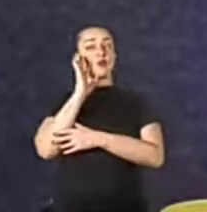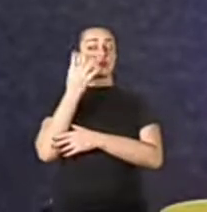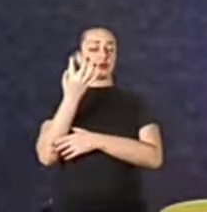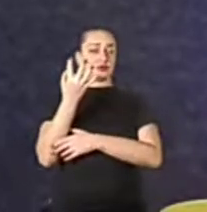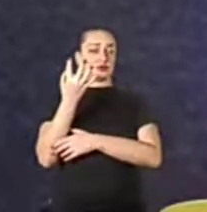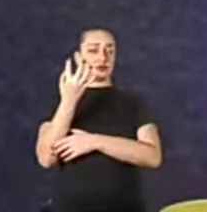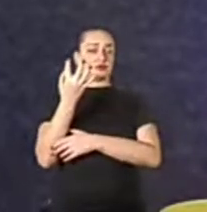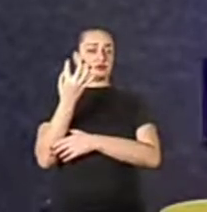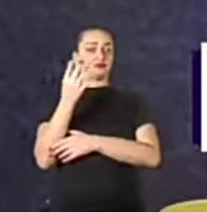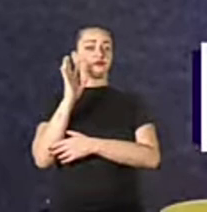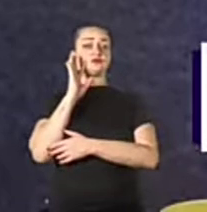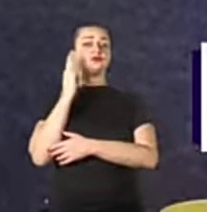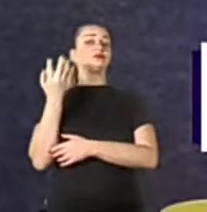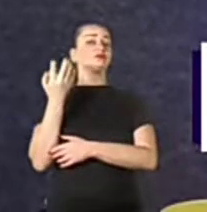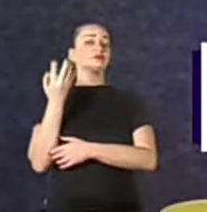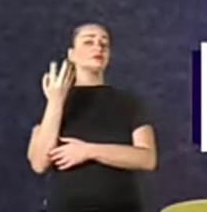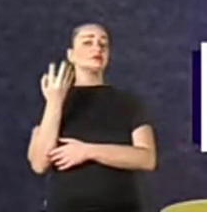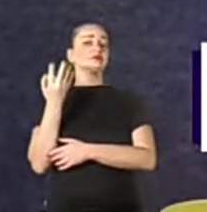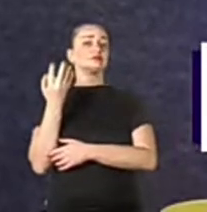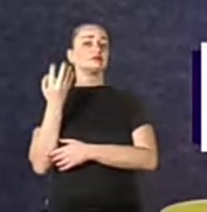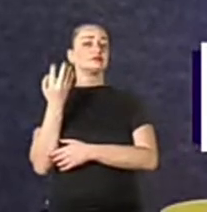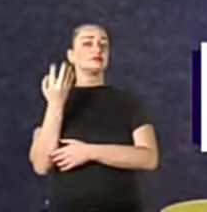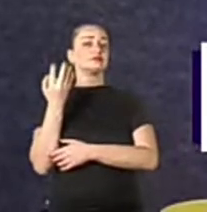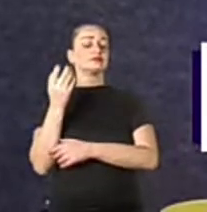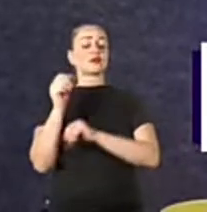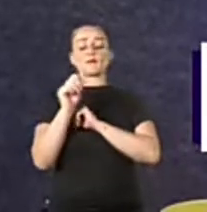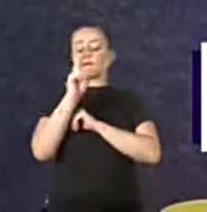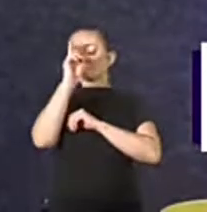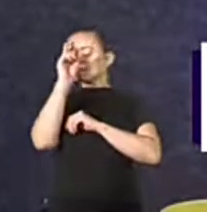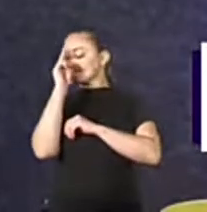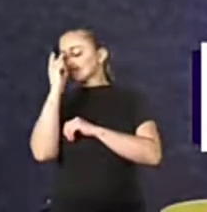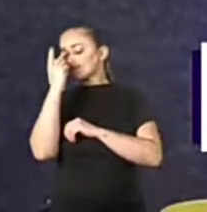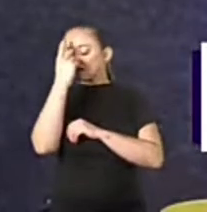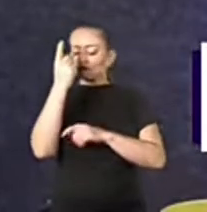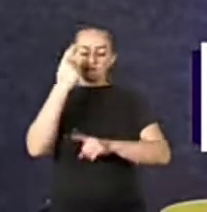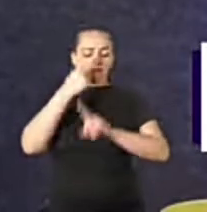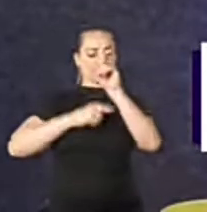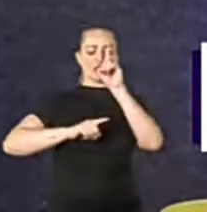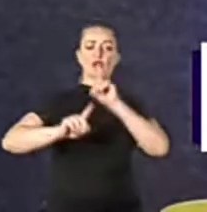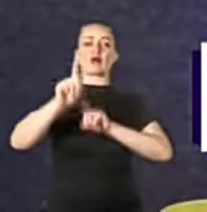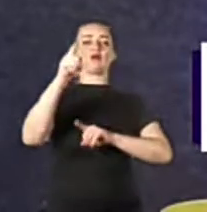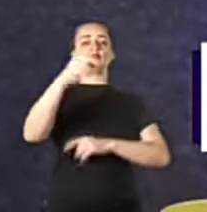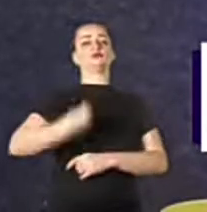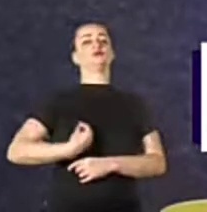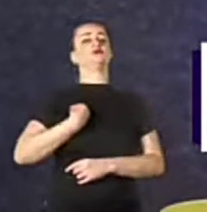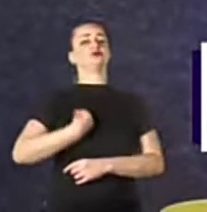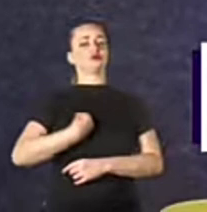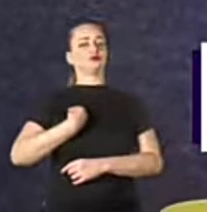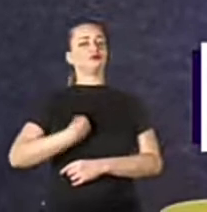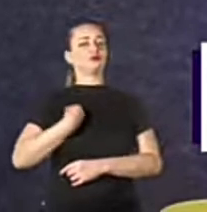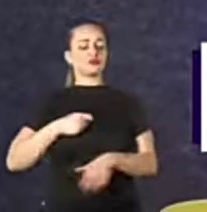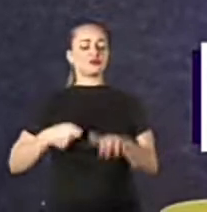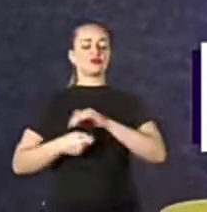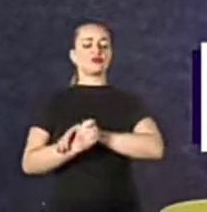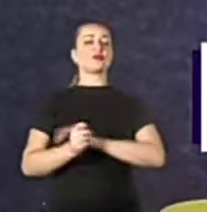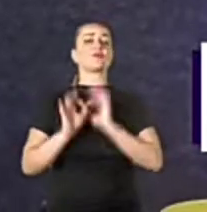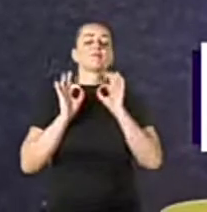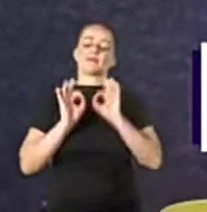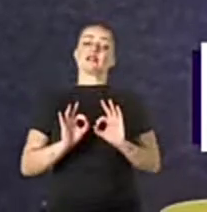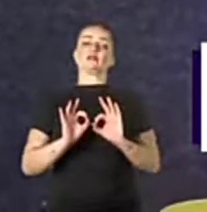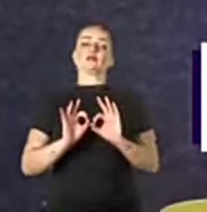uma solução que vai mudar e revolucionar a sua vida investidora para